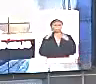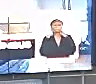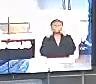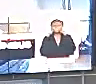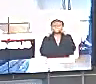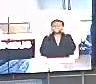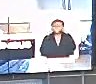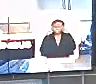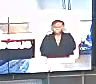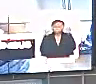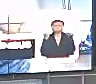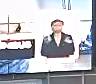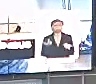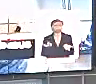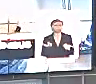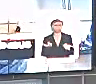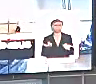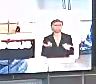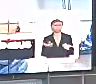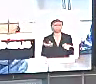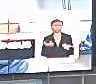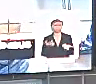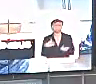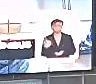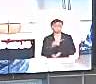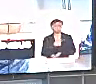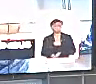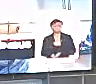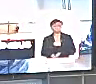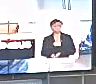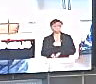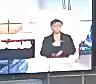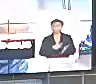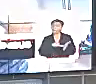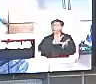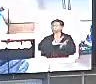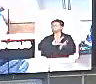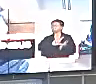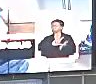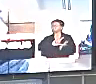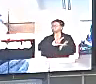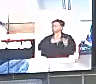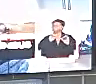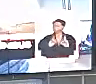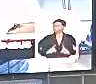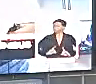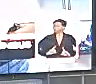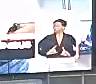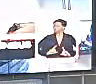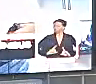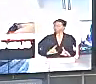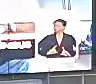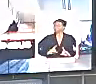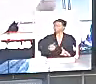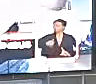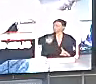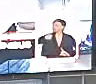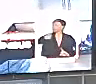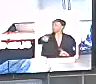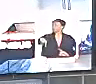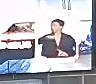constrangimento quando a gente antes de ser deficientes somos pessoas e tem